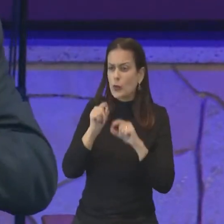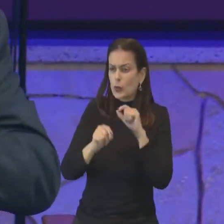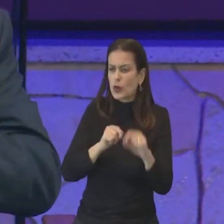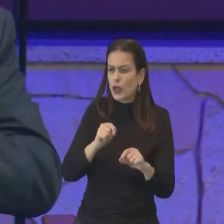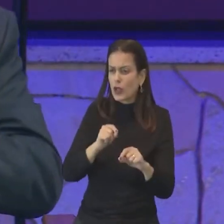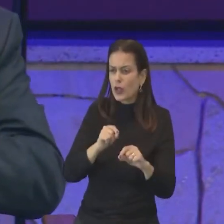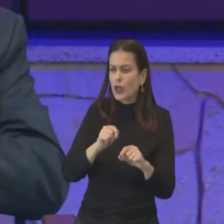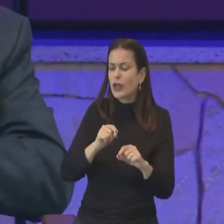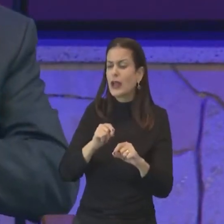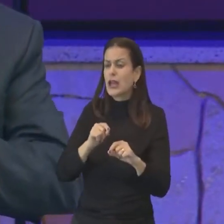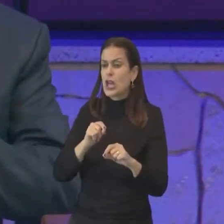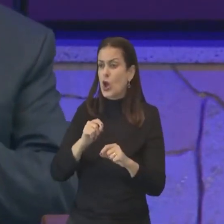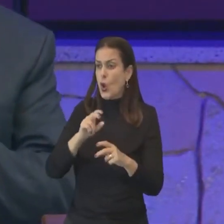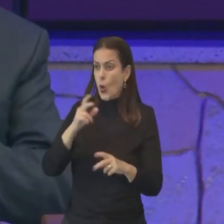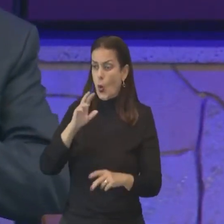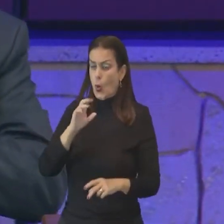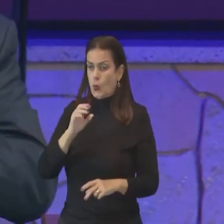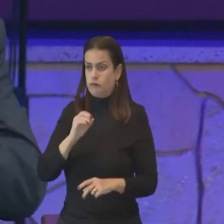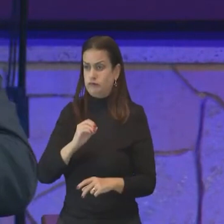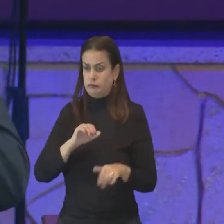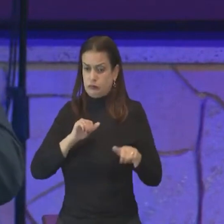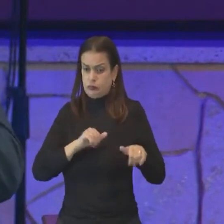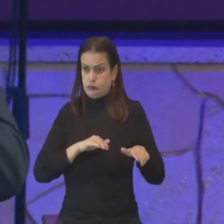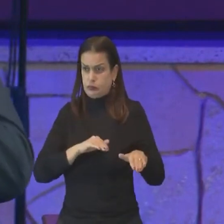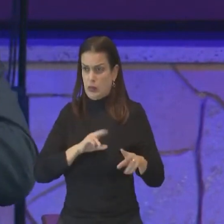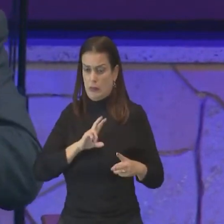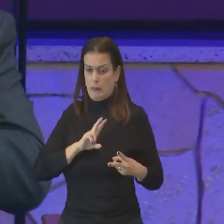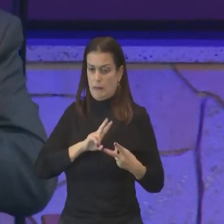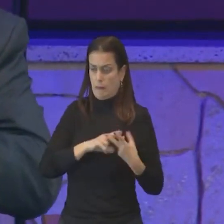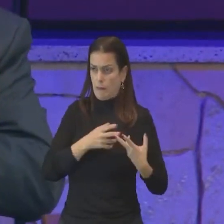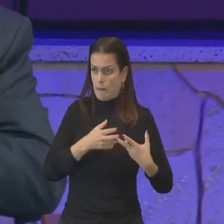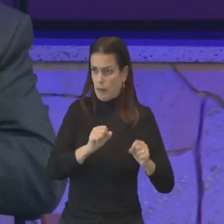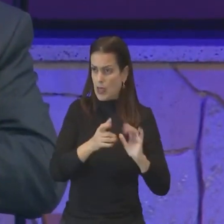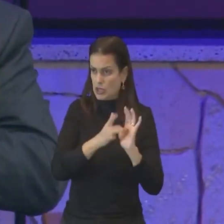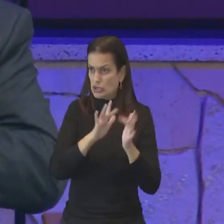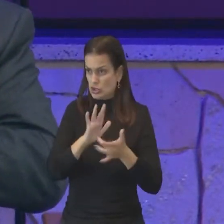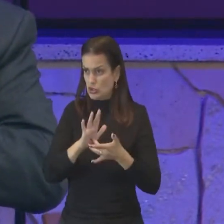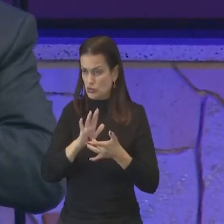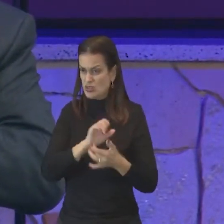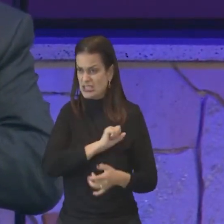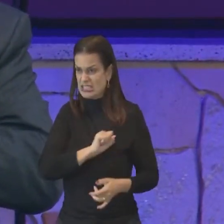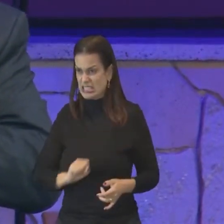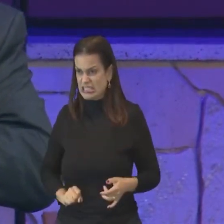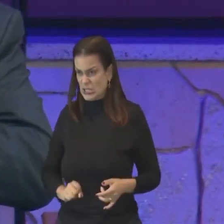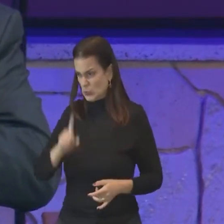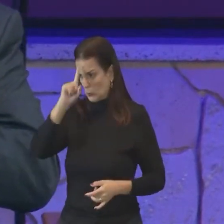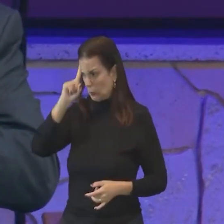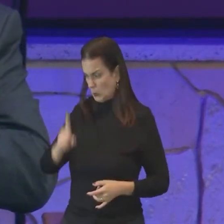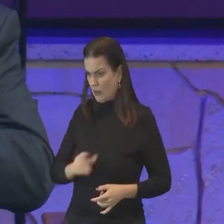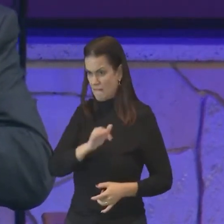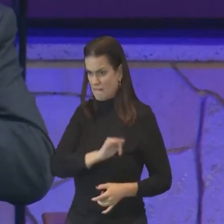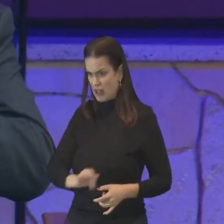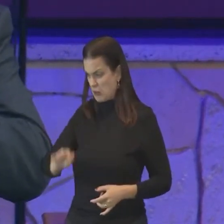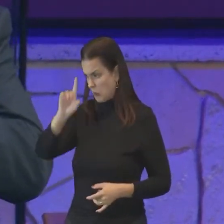foram prender a Jesus, a mando dos principais sacerdotes e